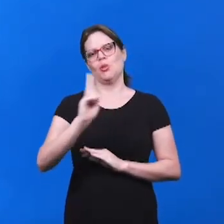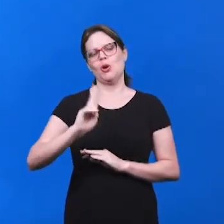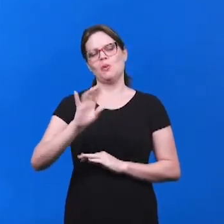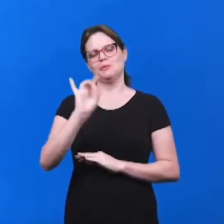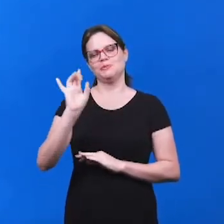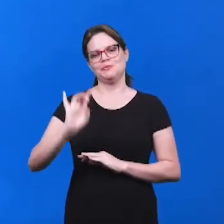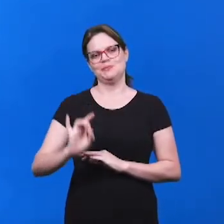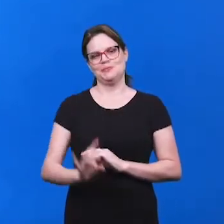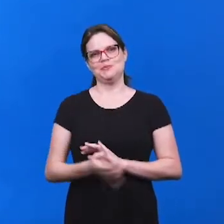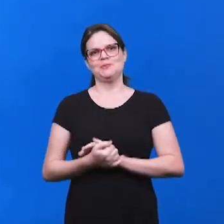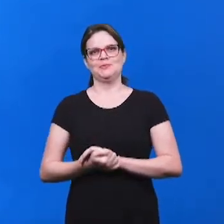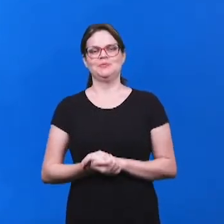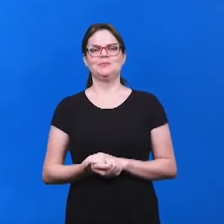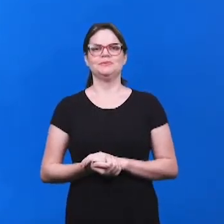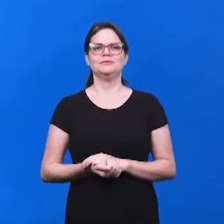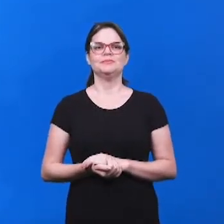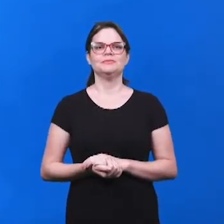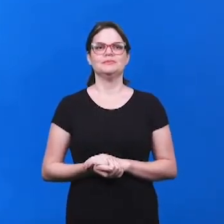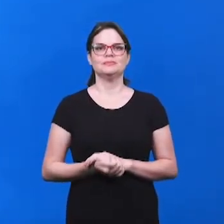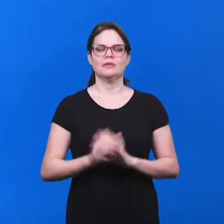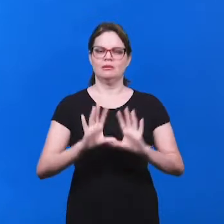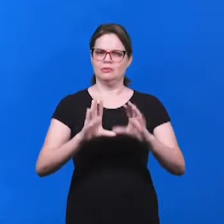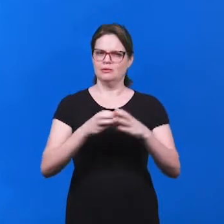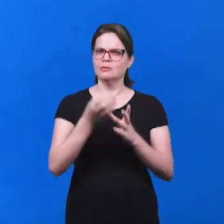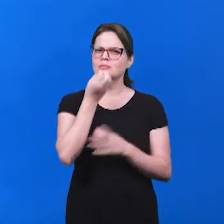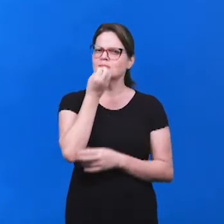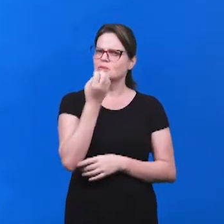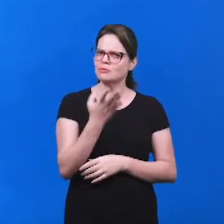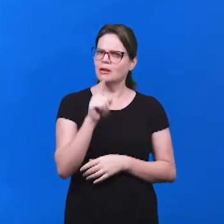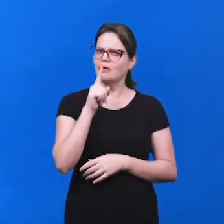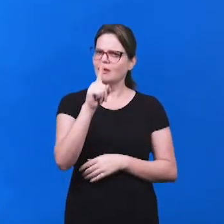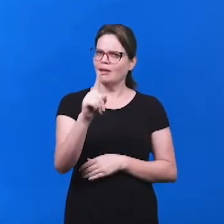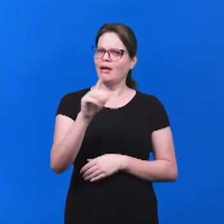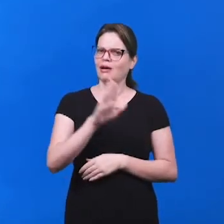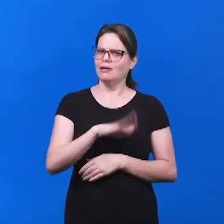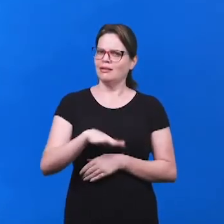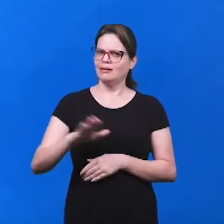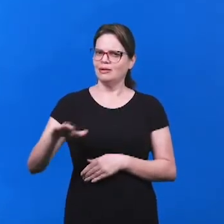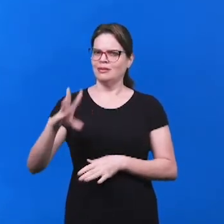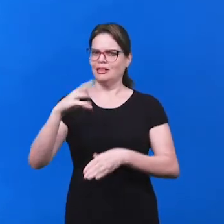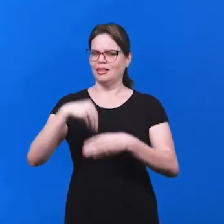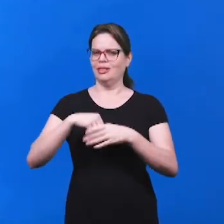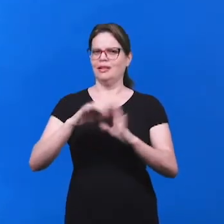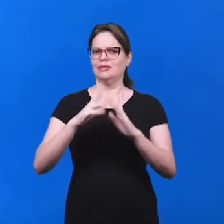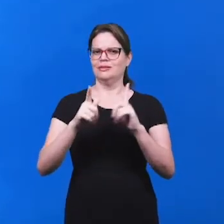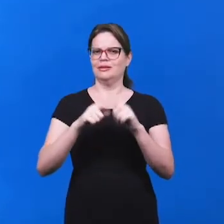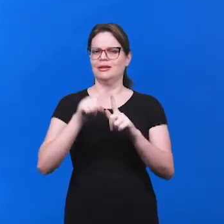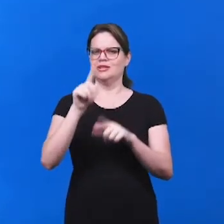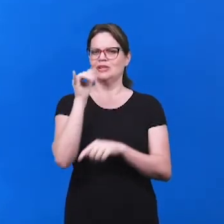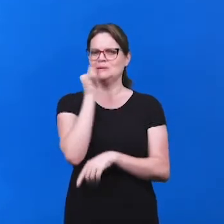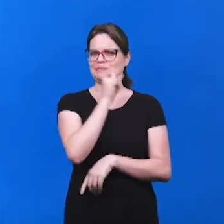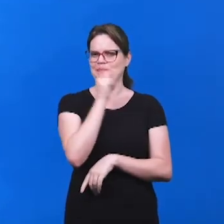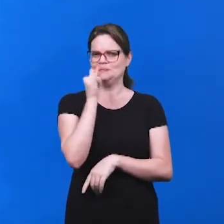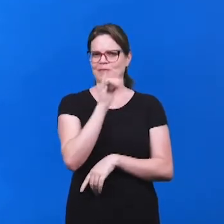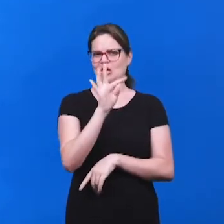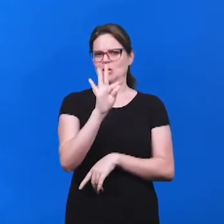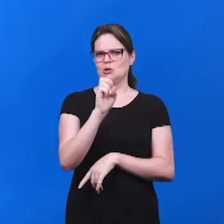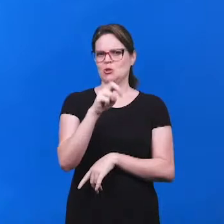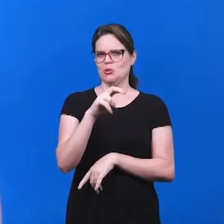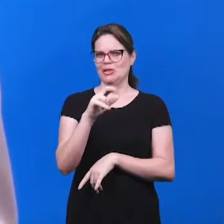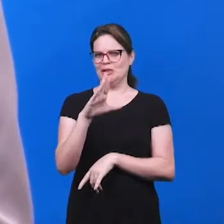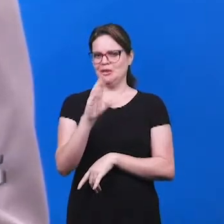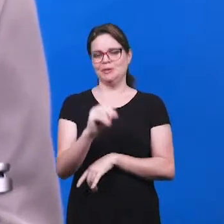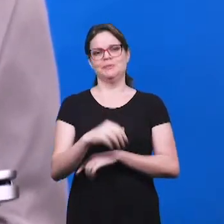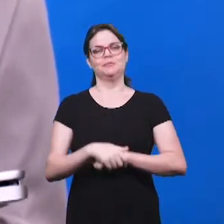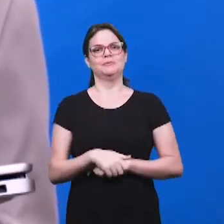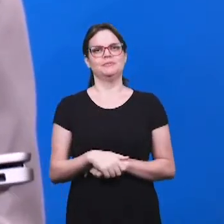a Maria Eduarda e o Davi. Um grupo bom ali de intermediários da nossa igreja em Torino, sob